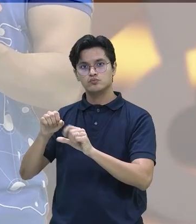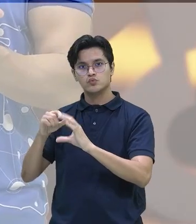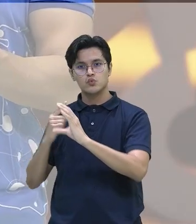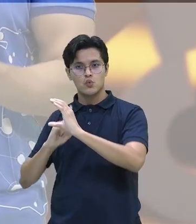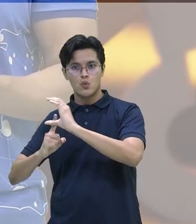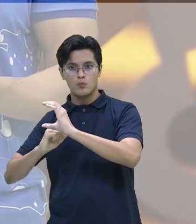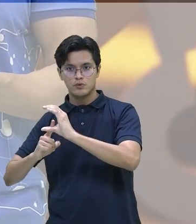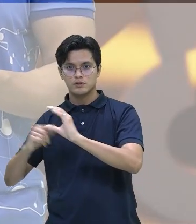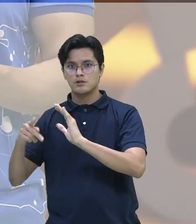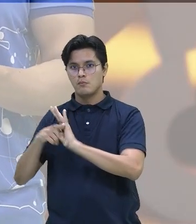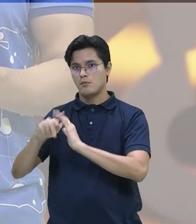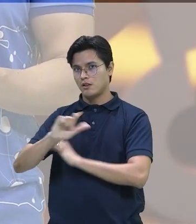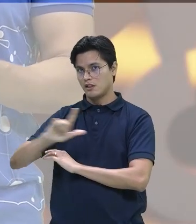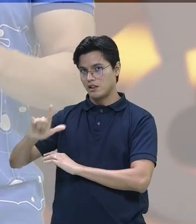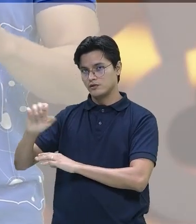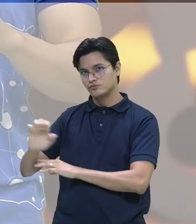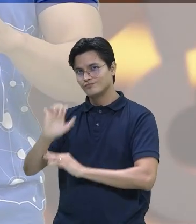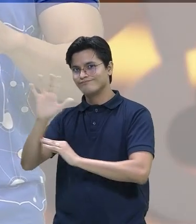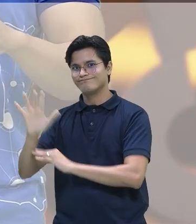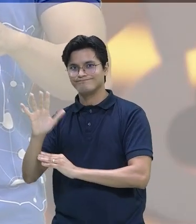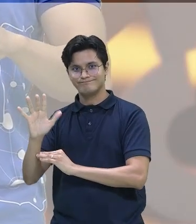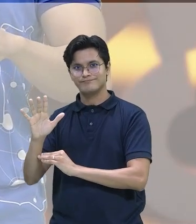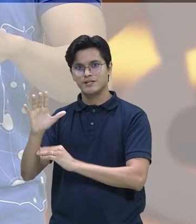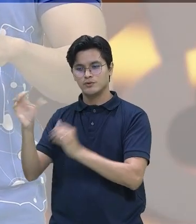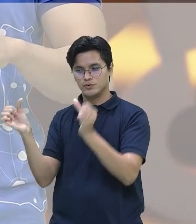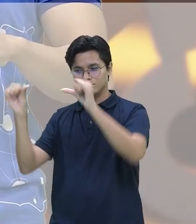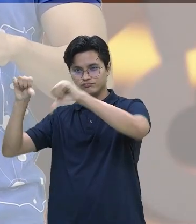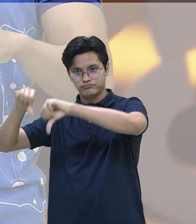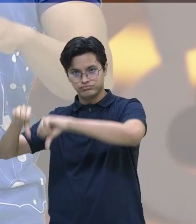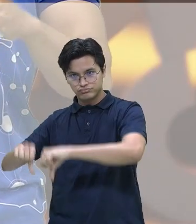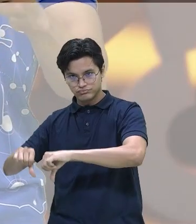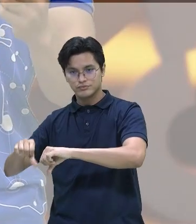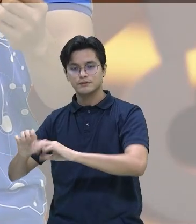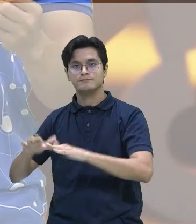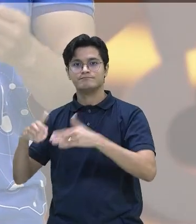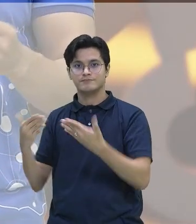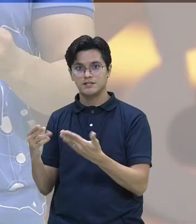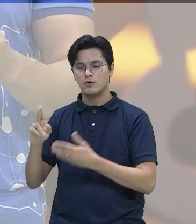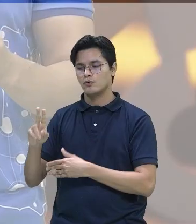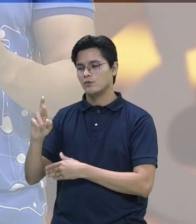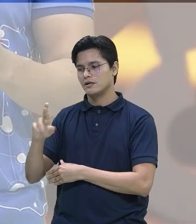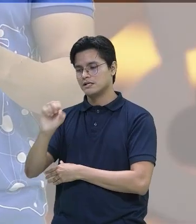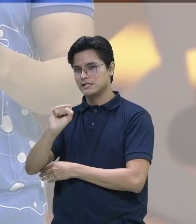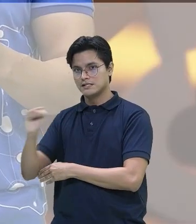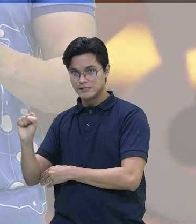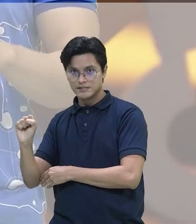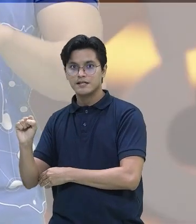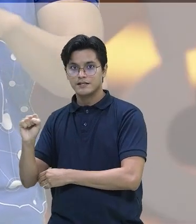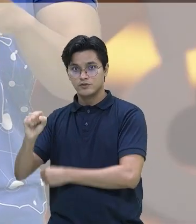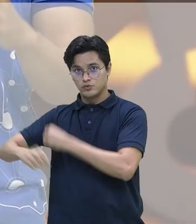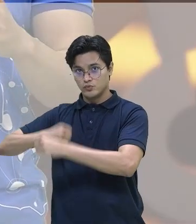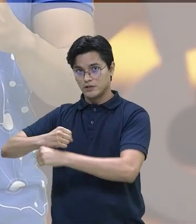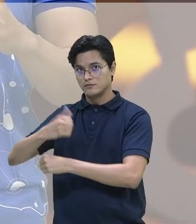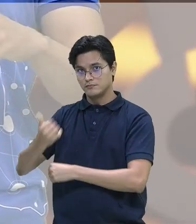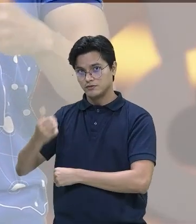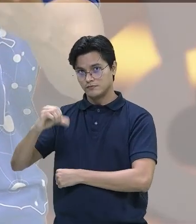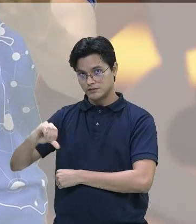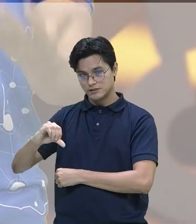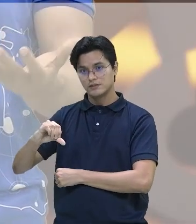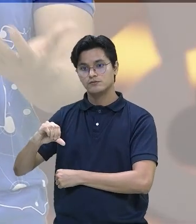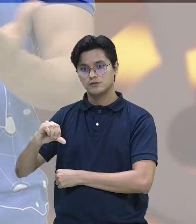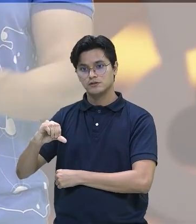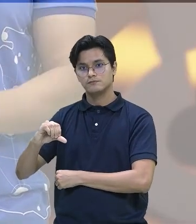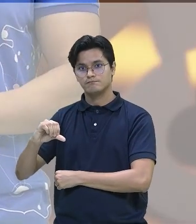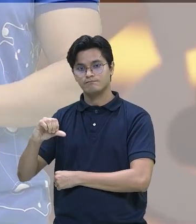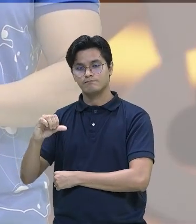aí, em 1991, a União Soviética ela foi esfacelada. 1991, tá? Chegou ao fim. E os